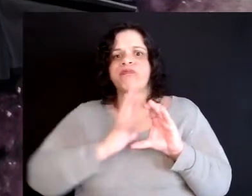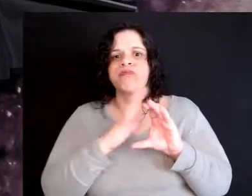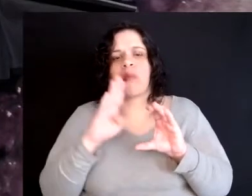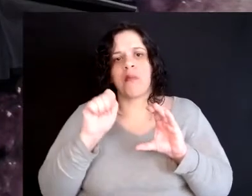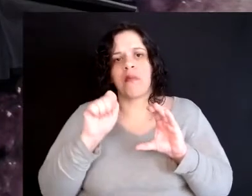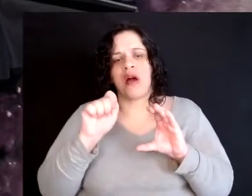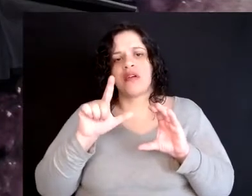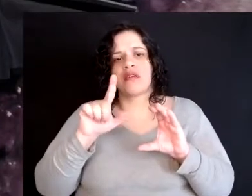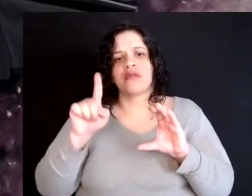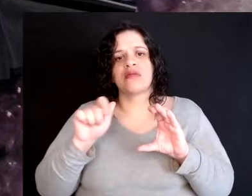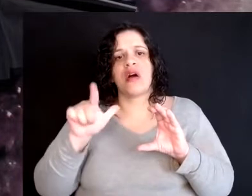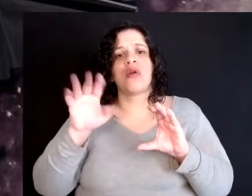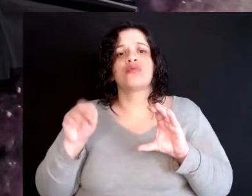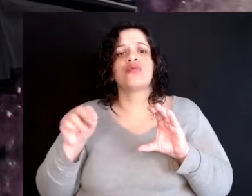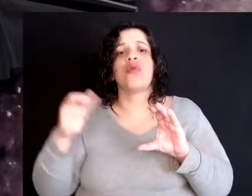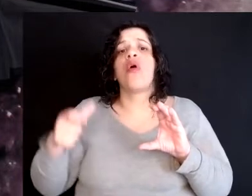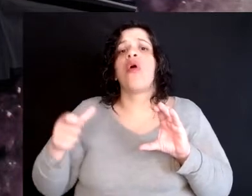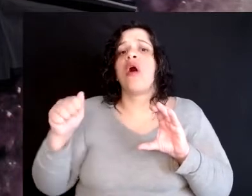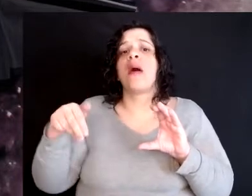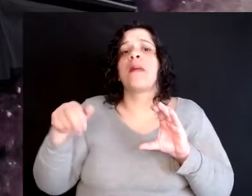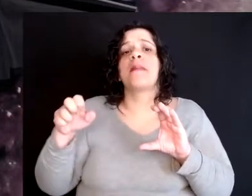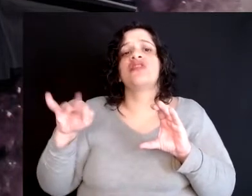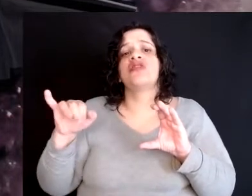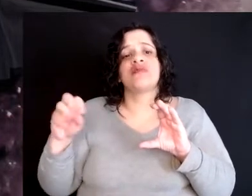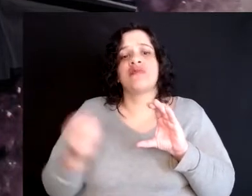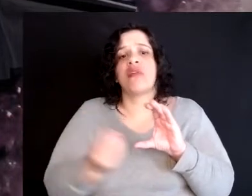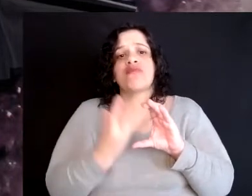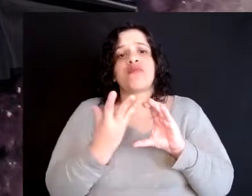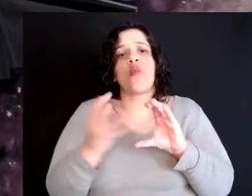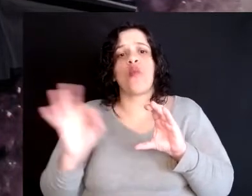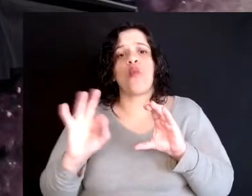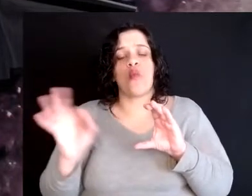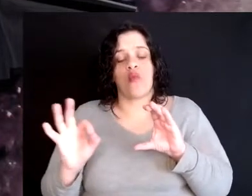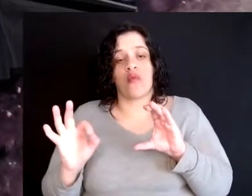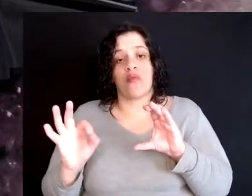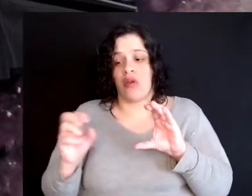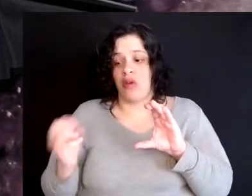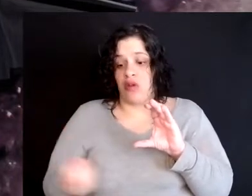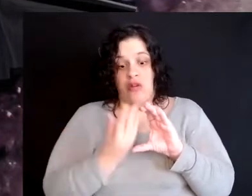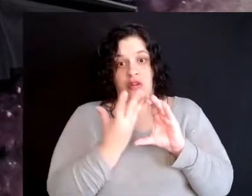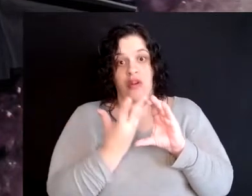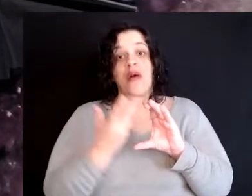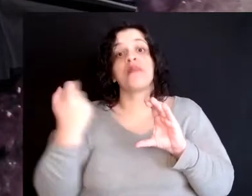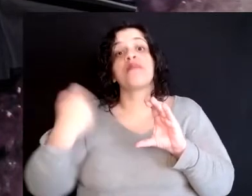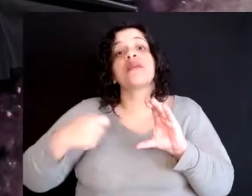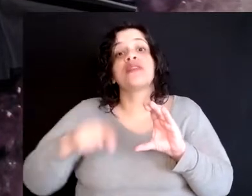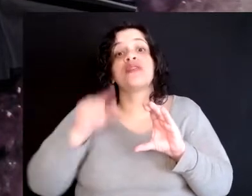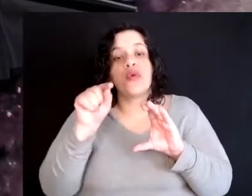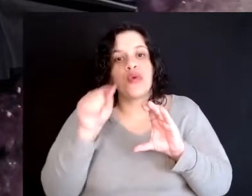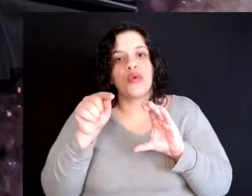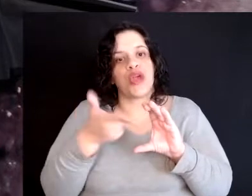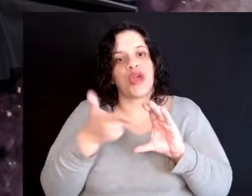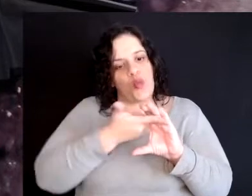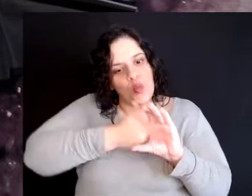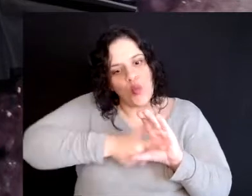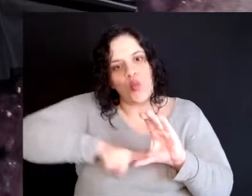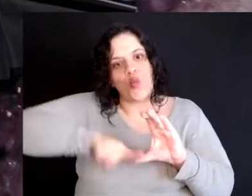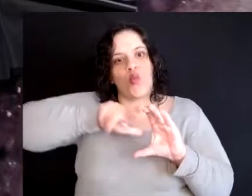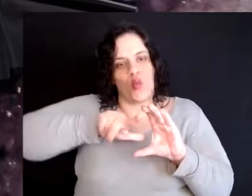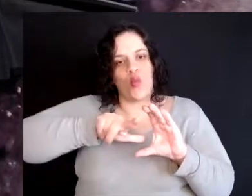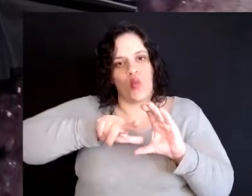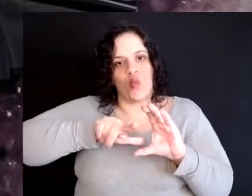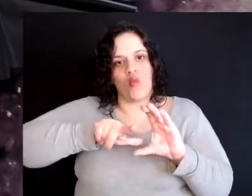basalto e a ametista não chega a se formar. Então, para ela se formar, ela vai ter